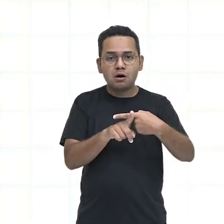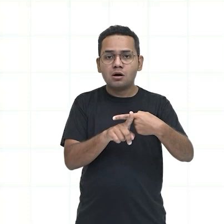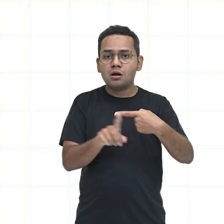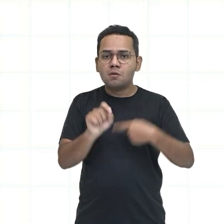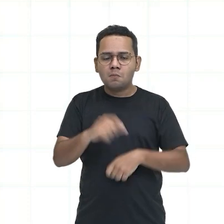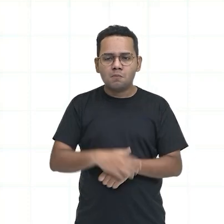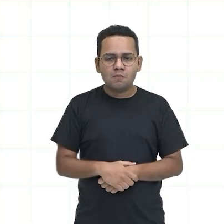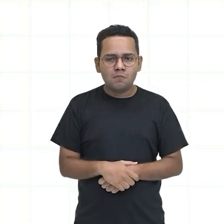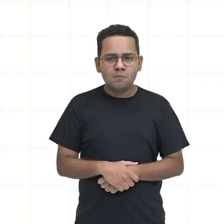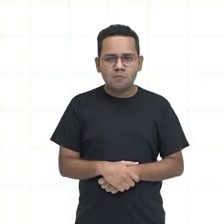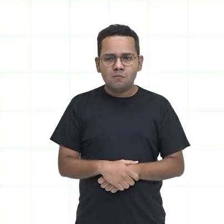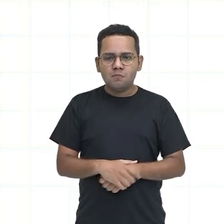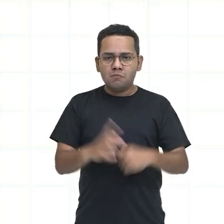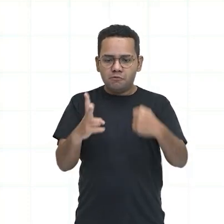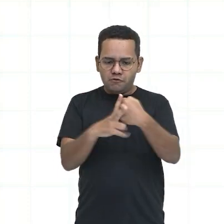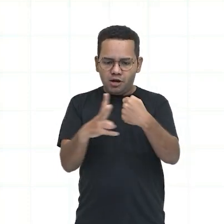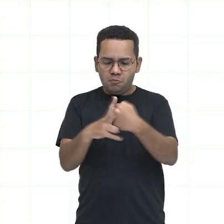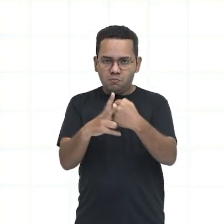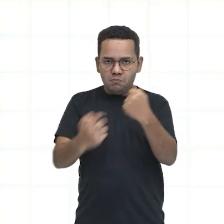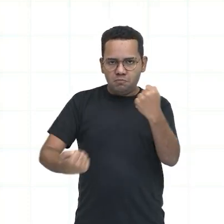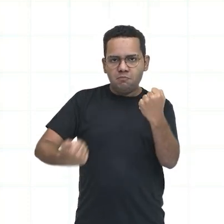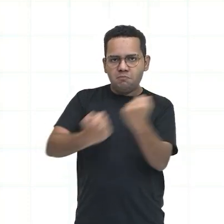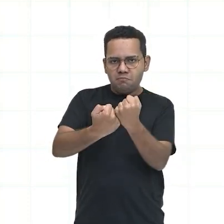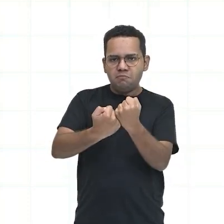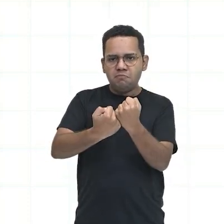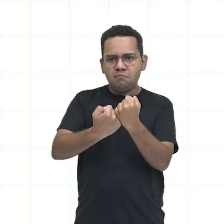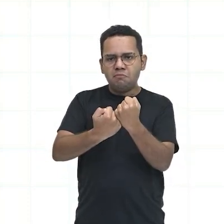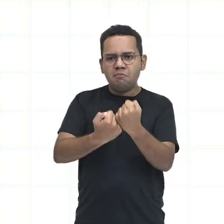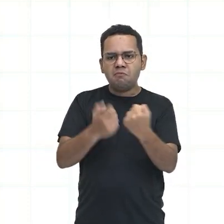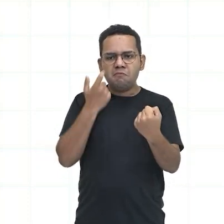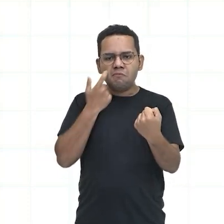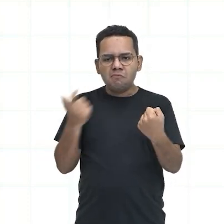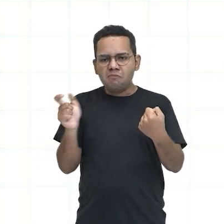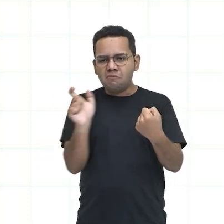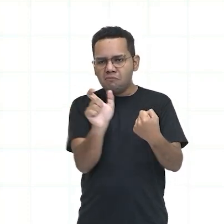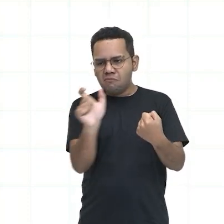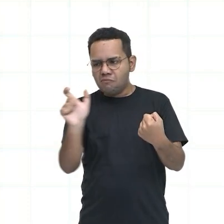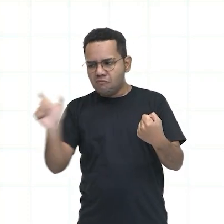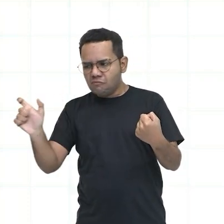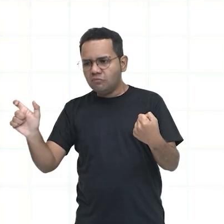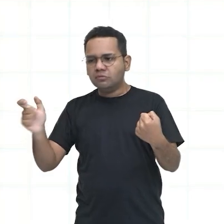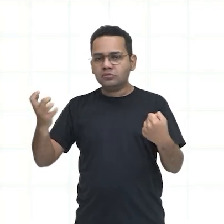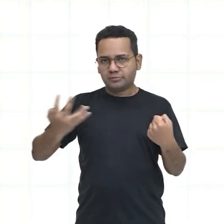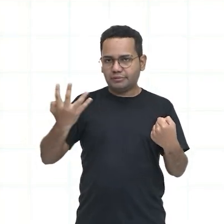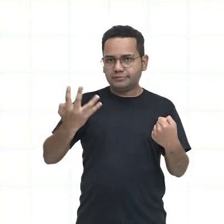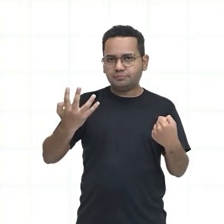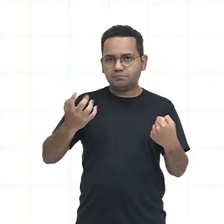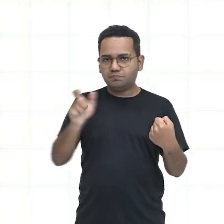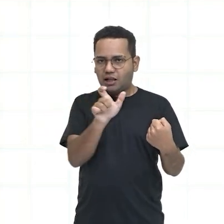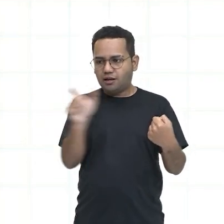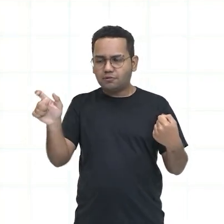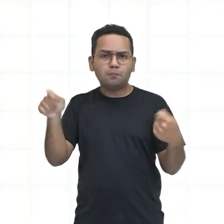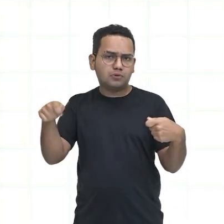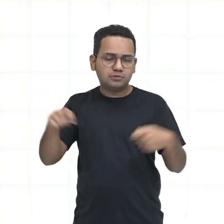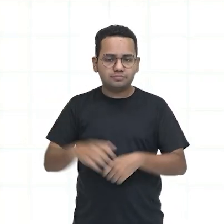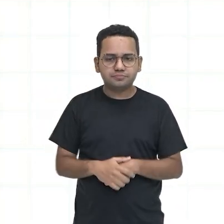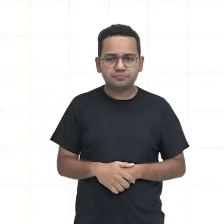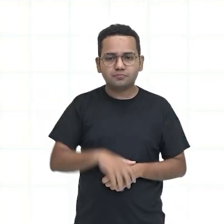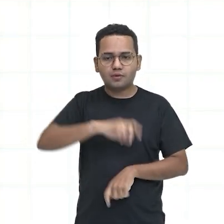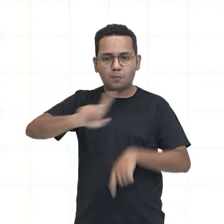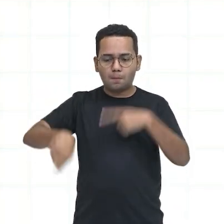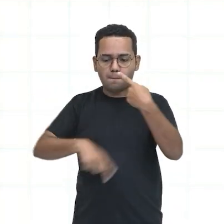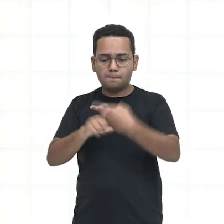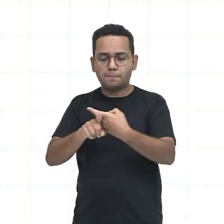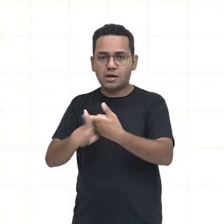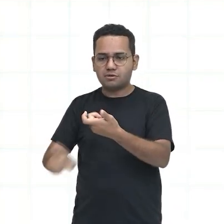segunda oração que vai ter um verbo modal, com desses ali, ó, would, could, might, should, mais um verbo